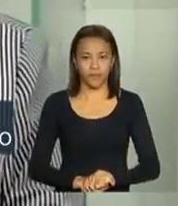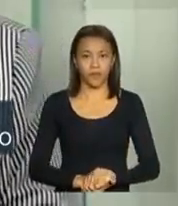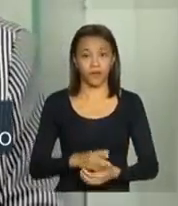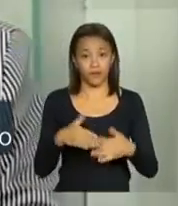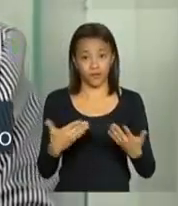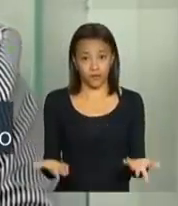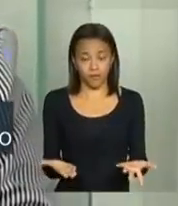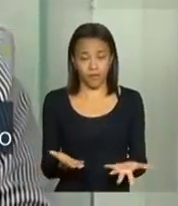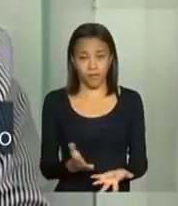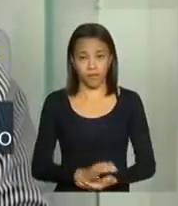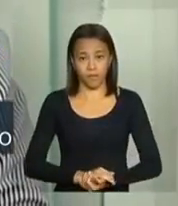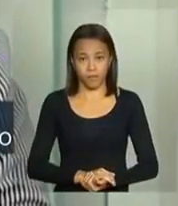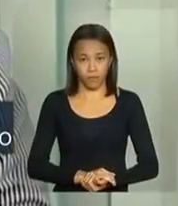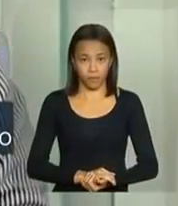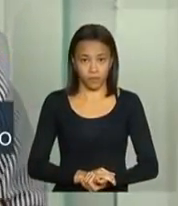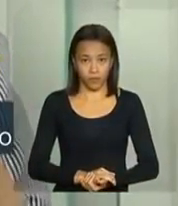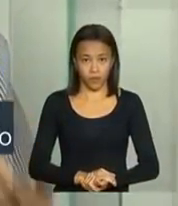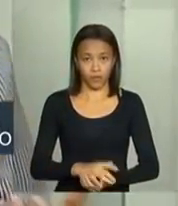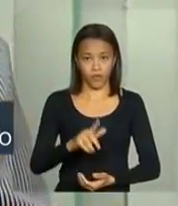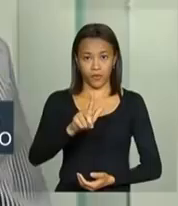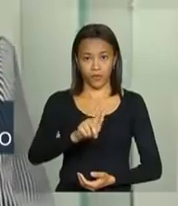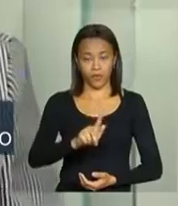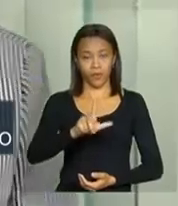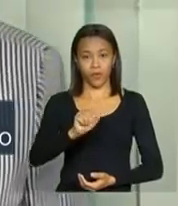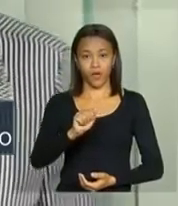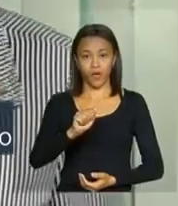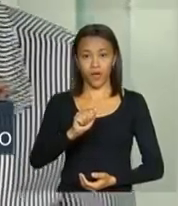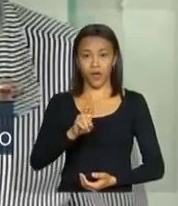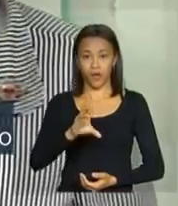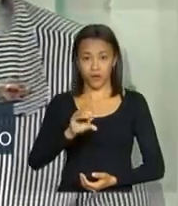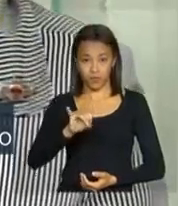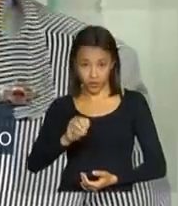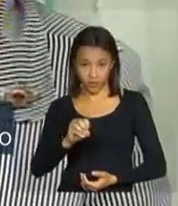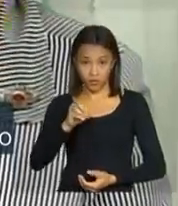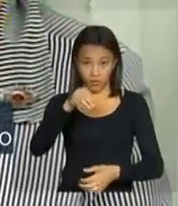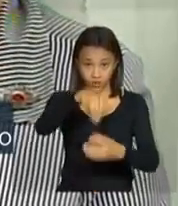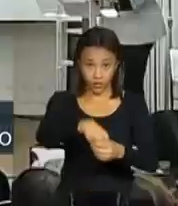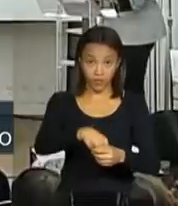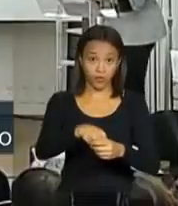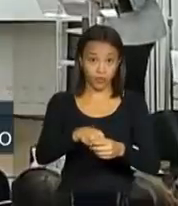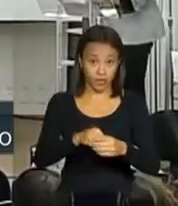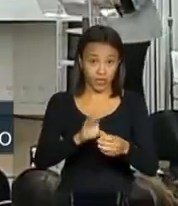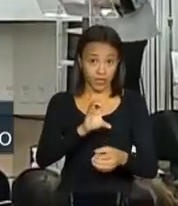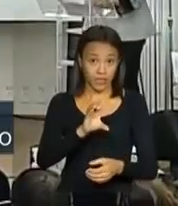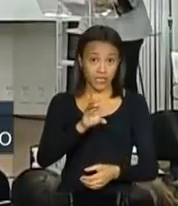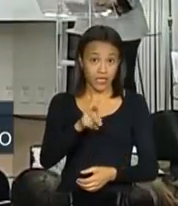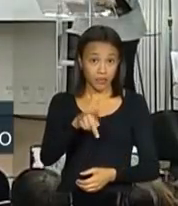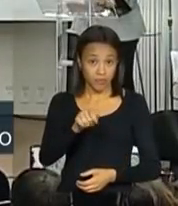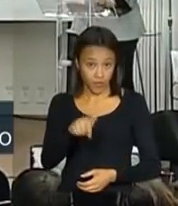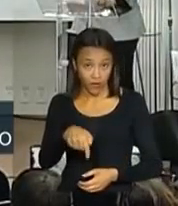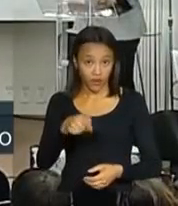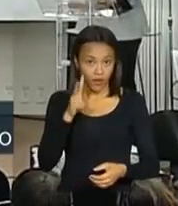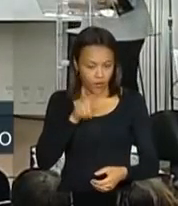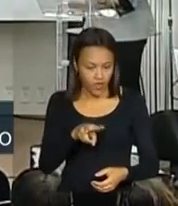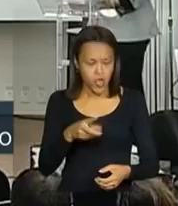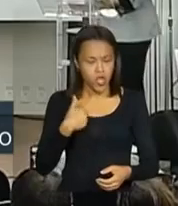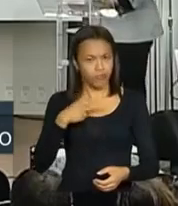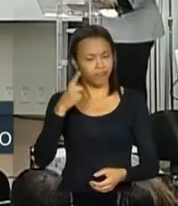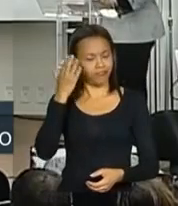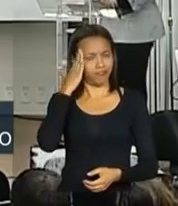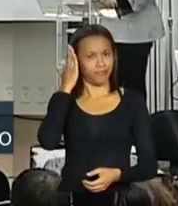Então, o Glaucio, na frente do CNPq, eu tenho garantia